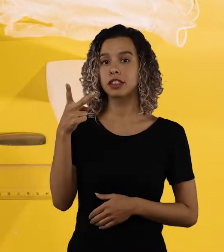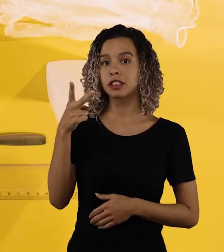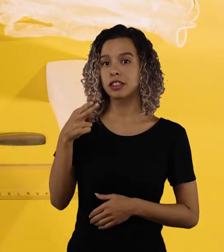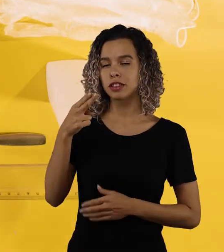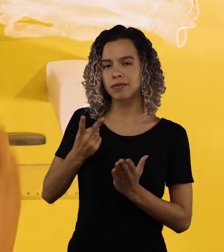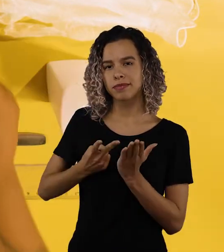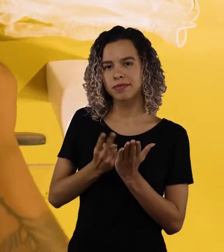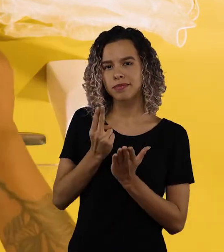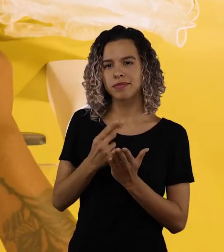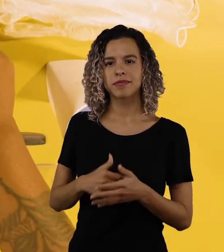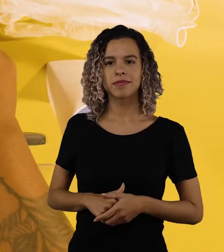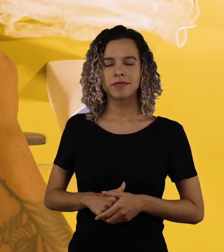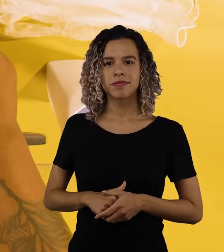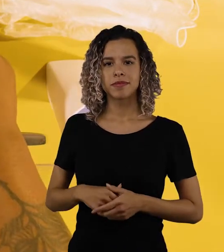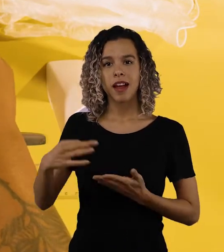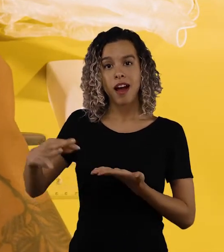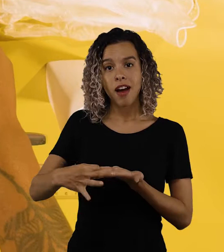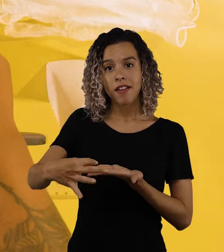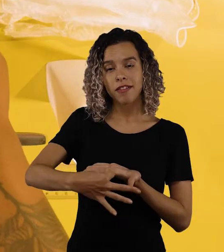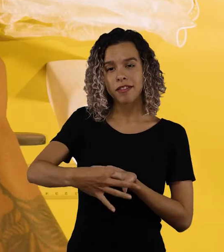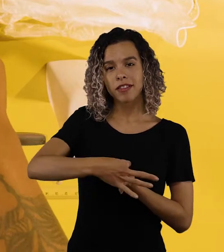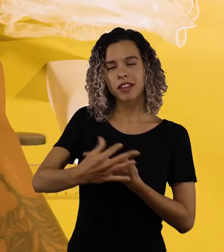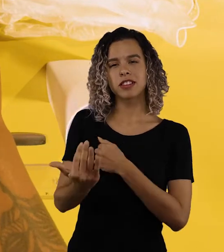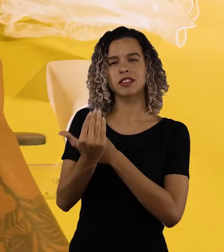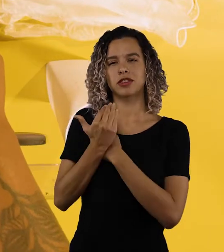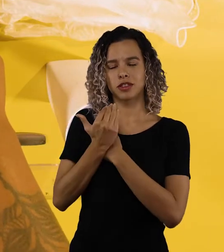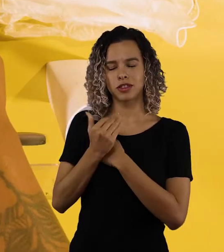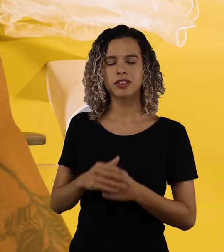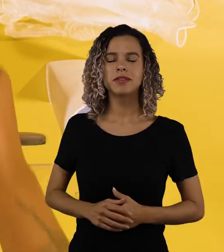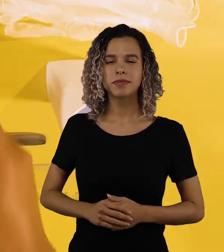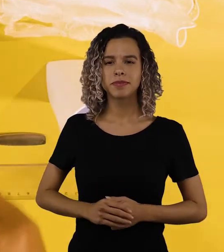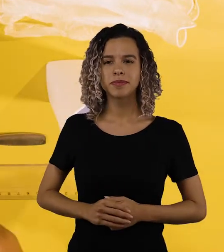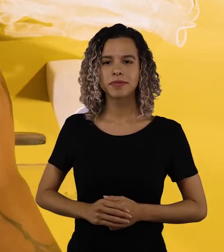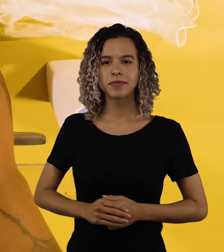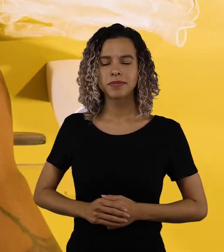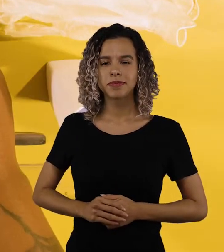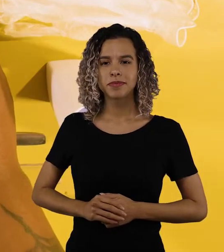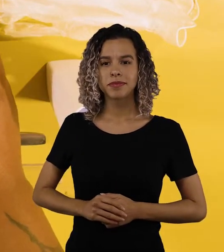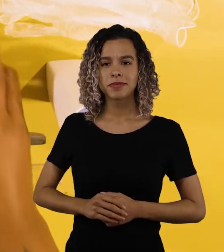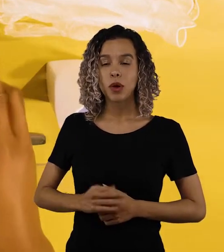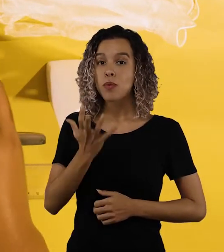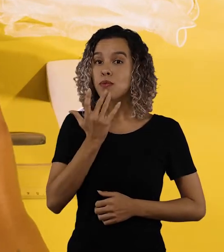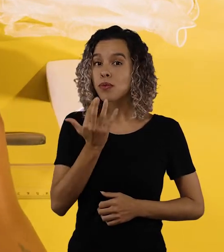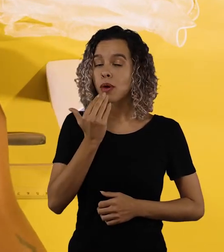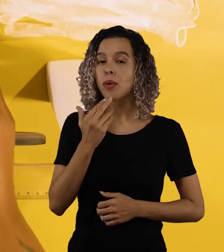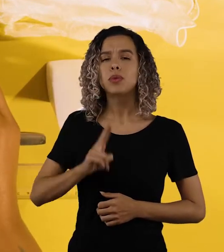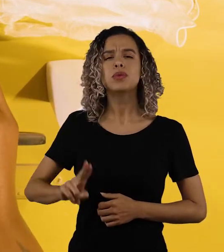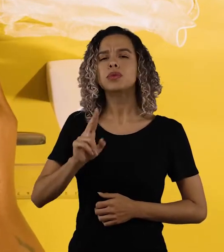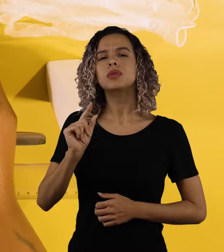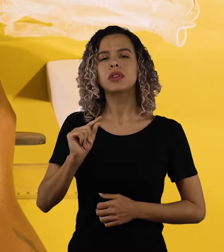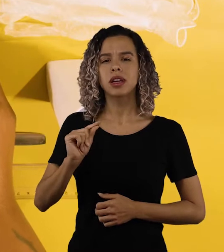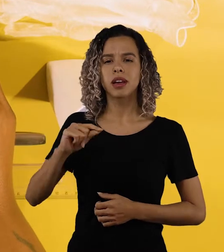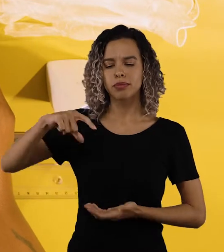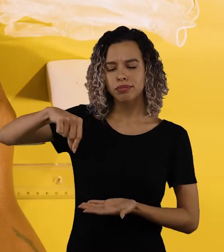de arremate, alguns alfinetes para nos auxiliar para prender o tecido. E para tingir, nós vamos utilizar